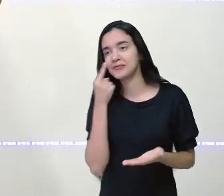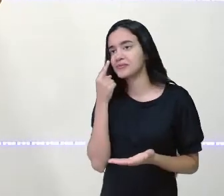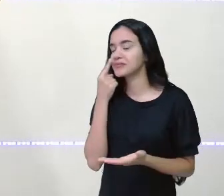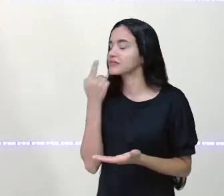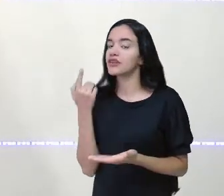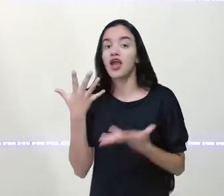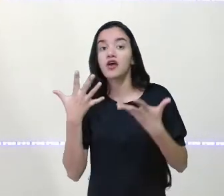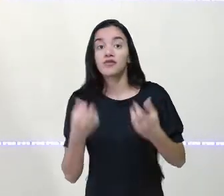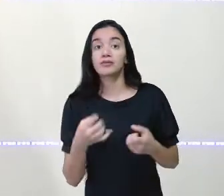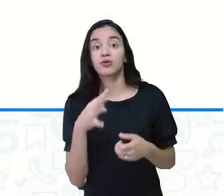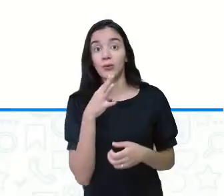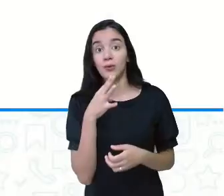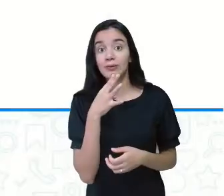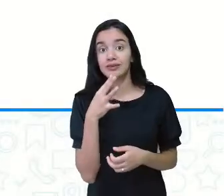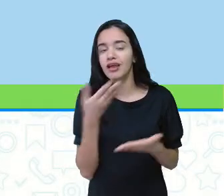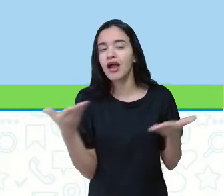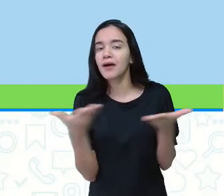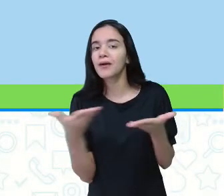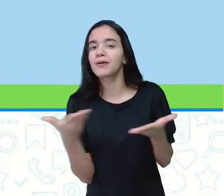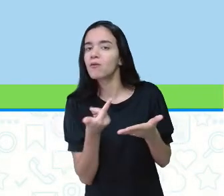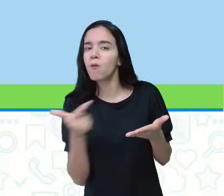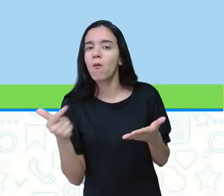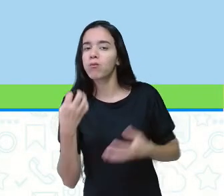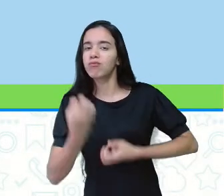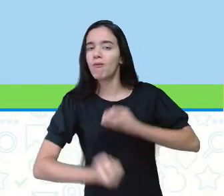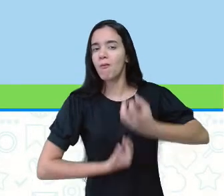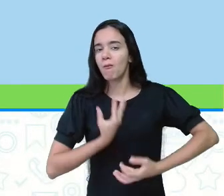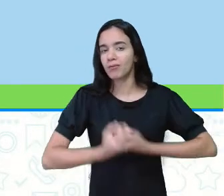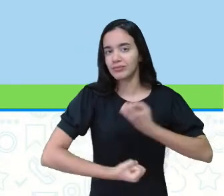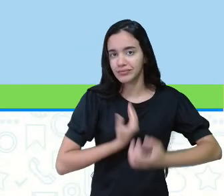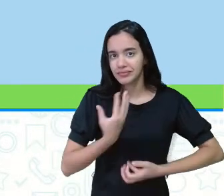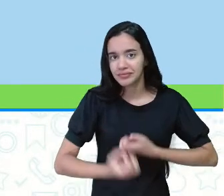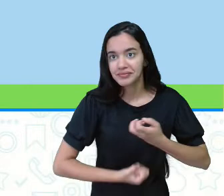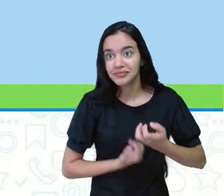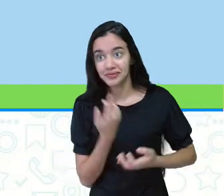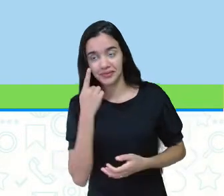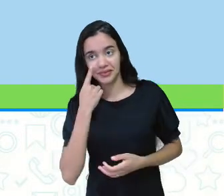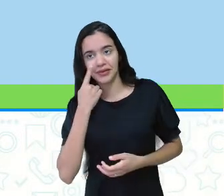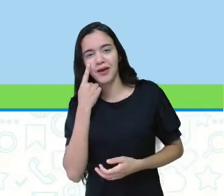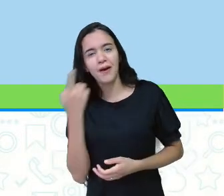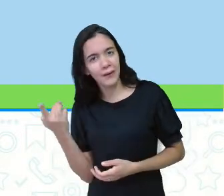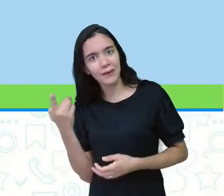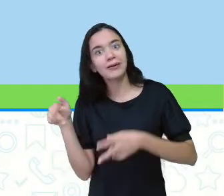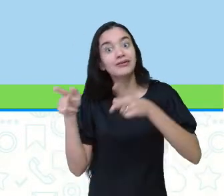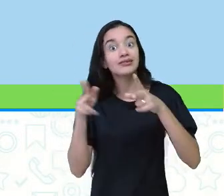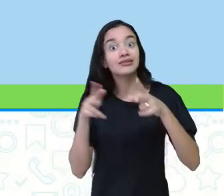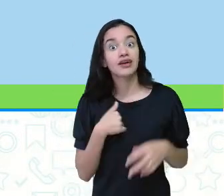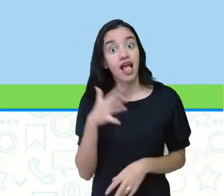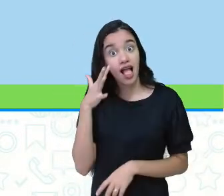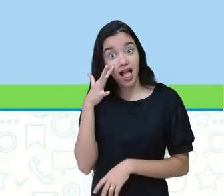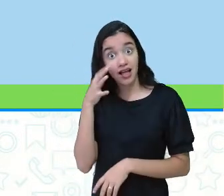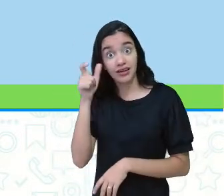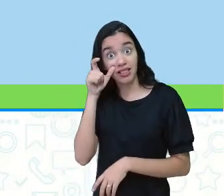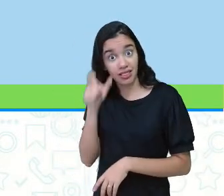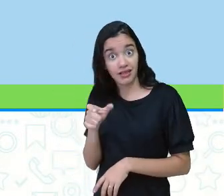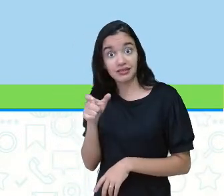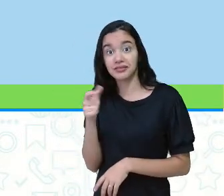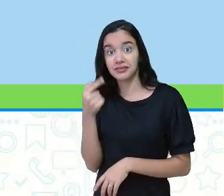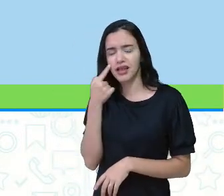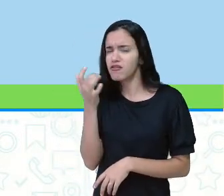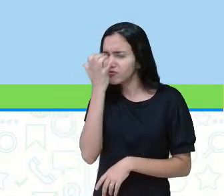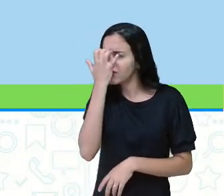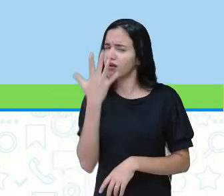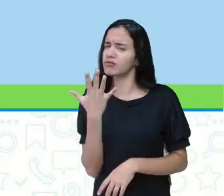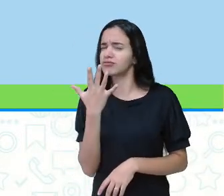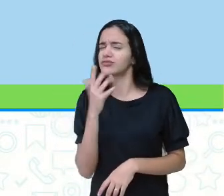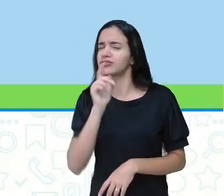vamos conhecer outros poemas visuais? Olha esse que interessante. E é bem fácil de fazer,